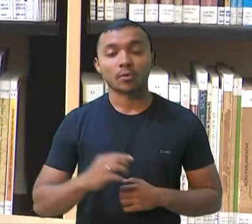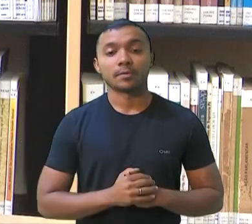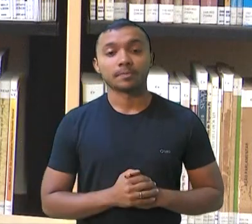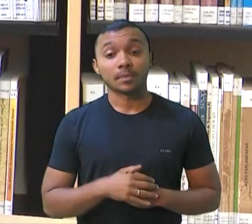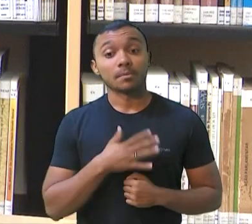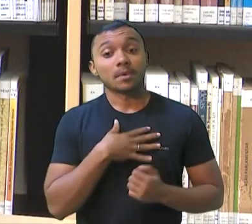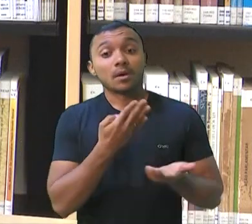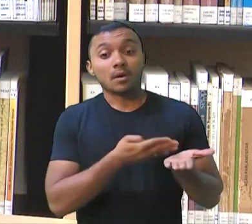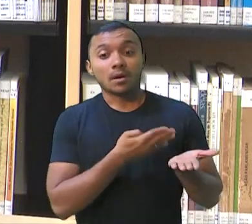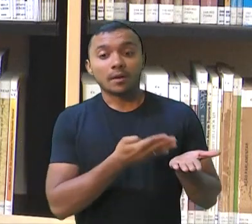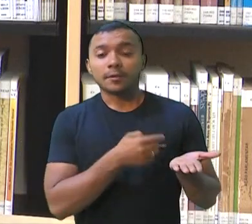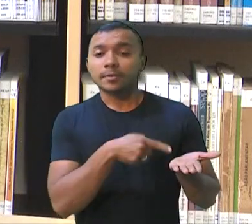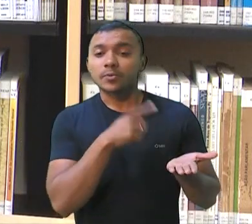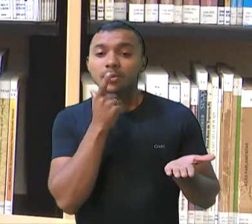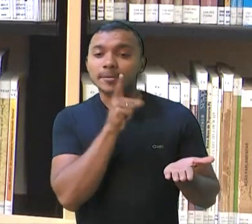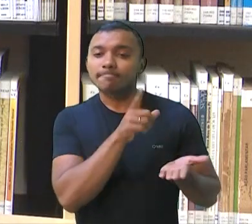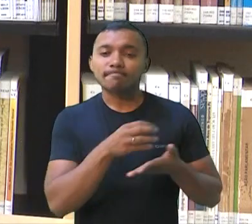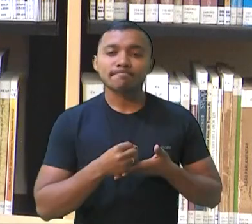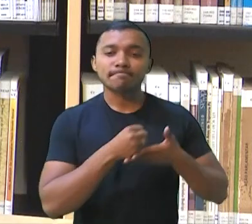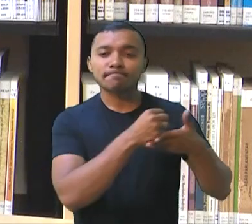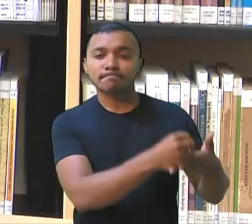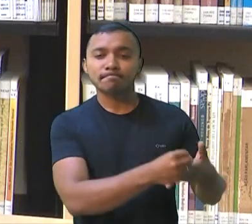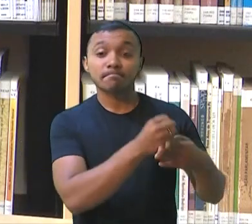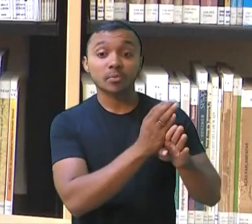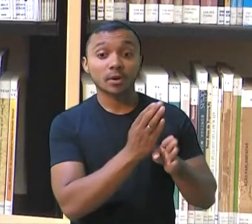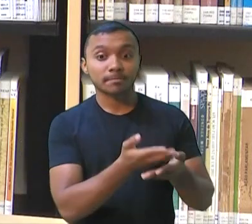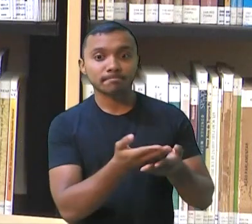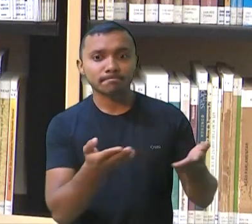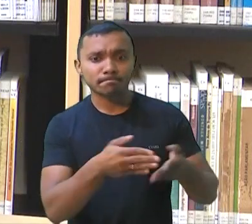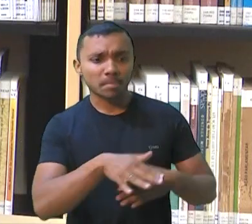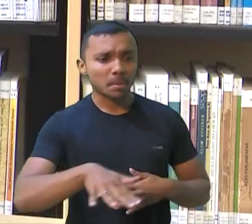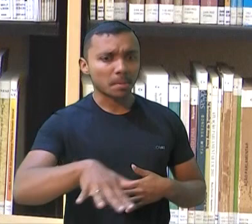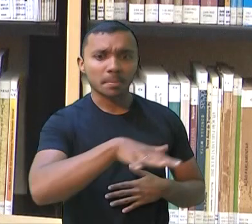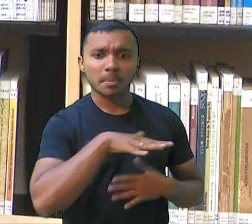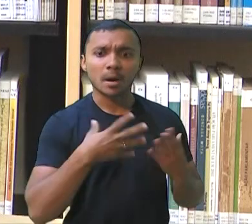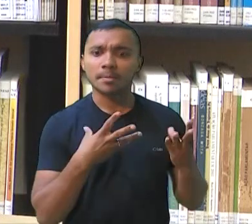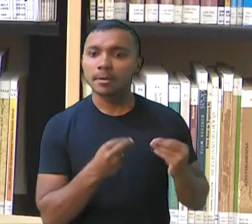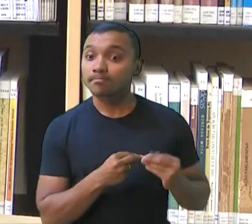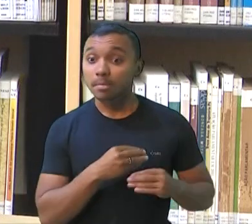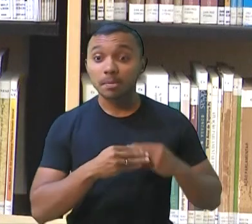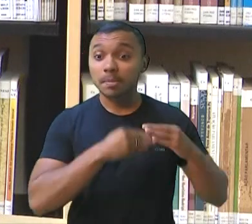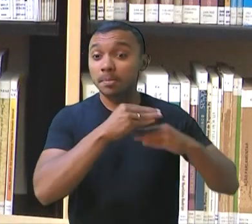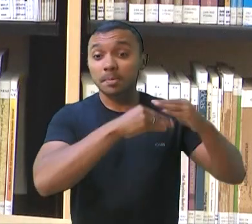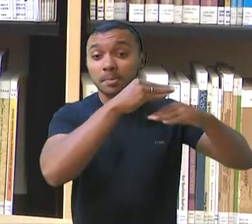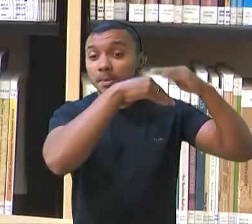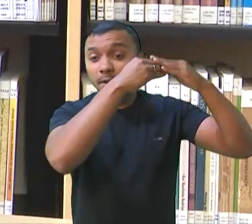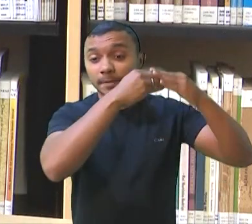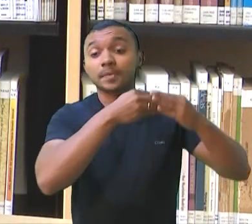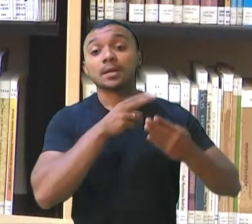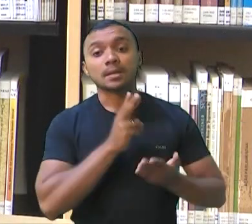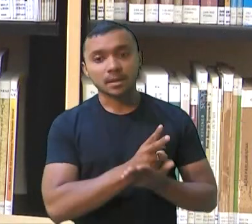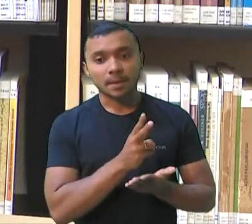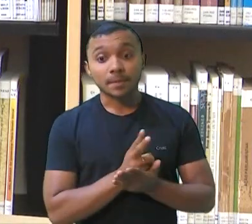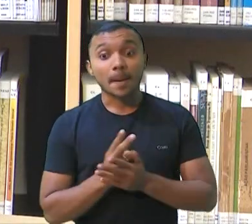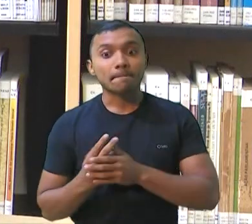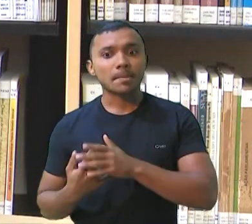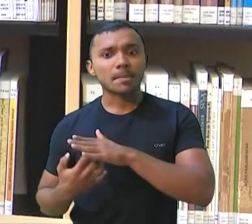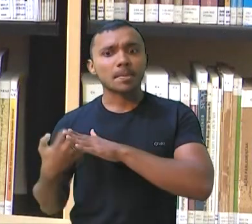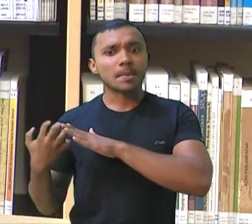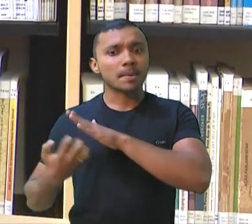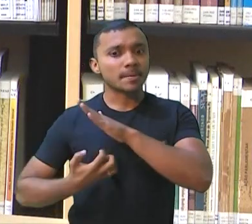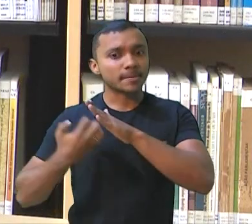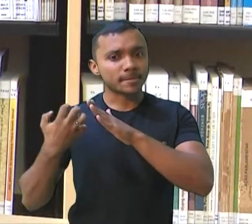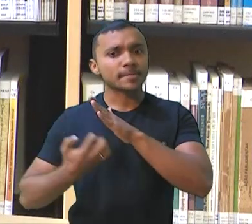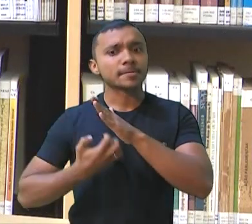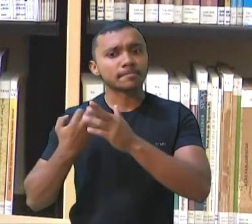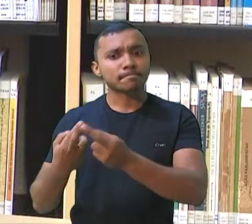também ele traz uma contribuição para mostrar que esse mercado é um mercado crescente. Cresce a cada dia, que tem empresas por trás, porque hoje em dia